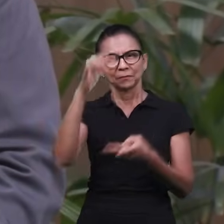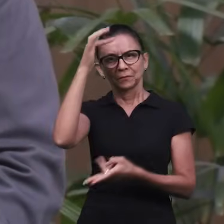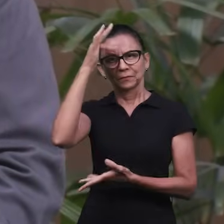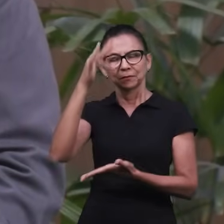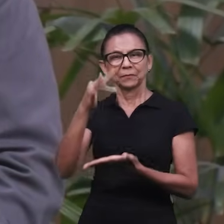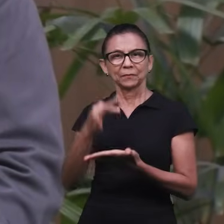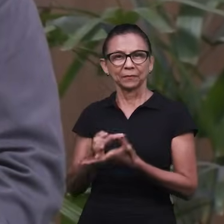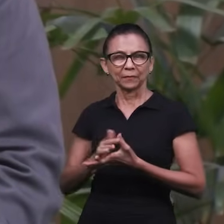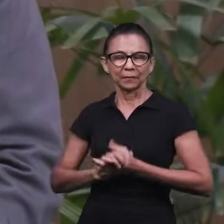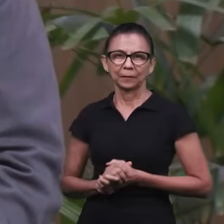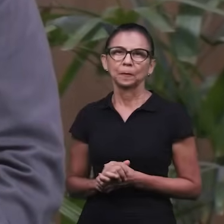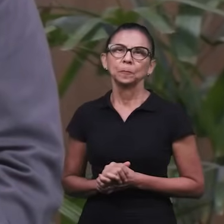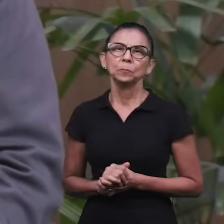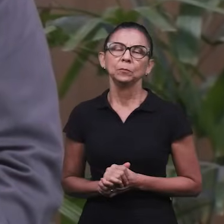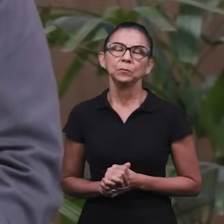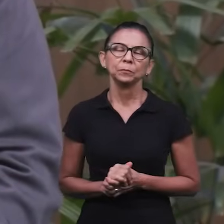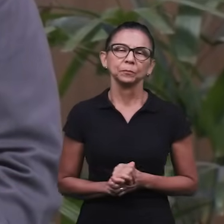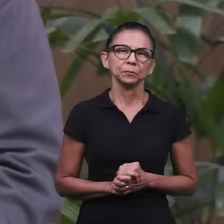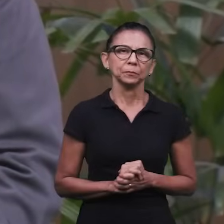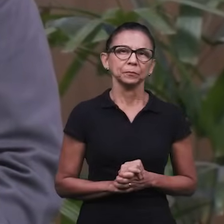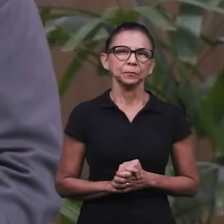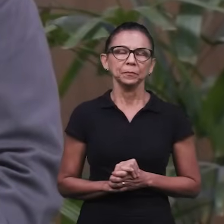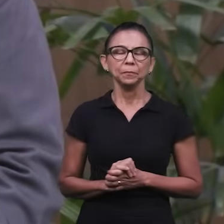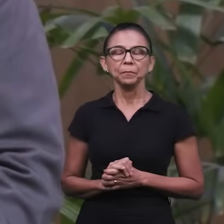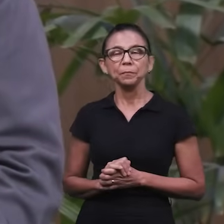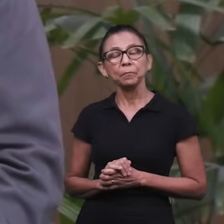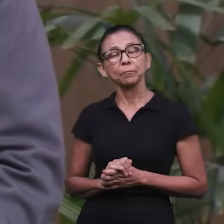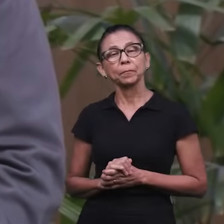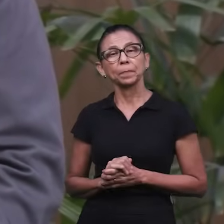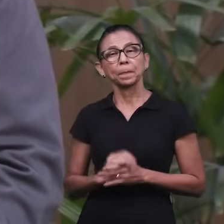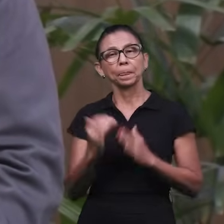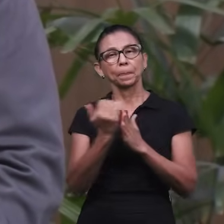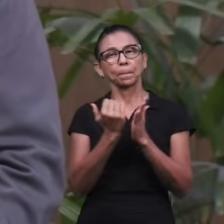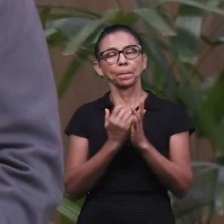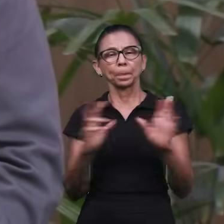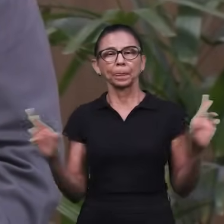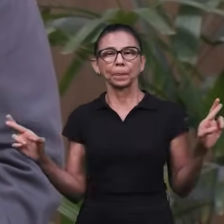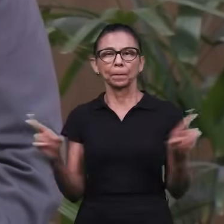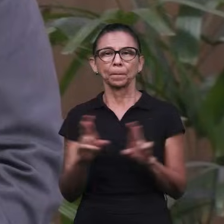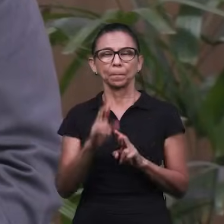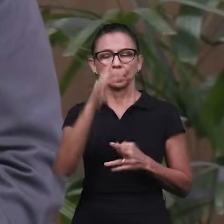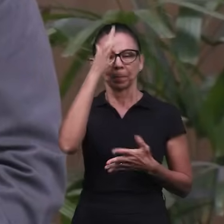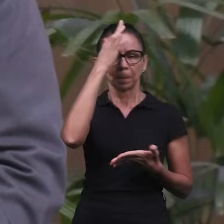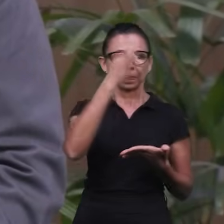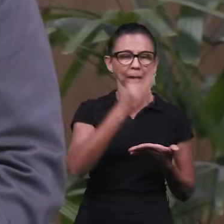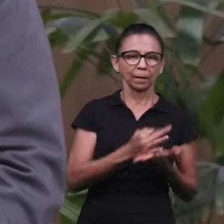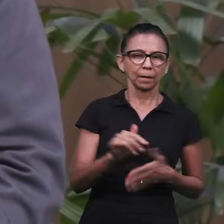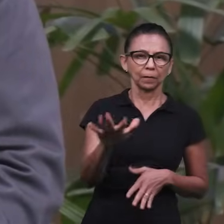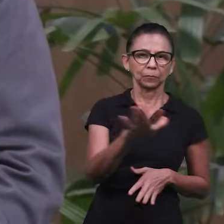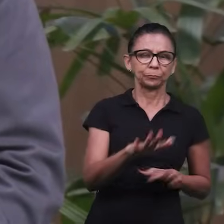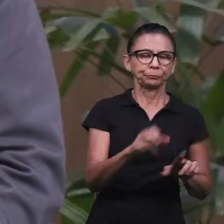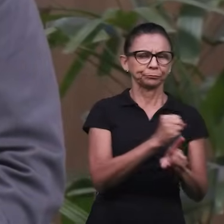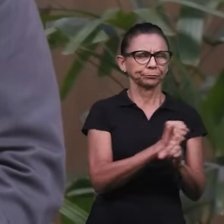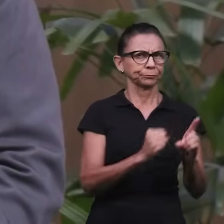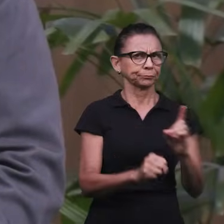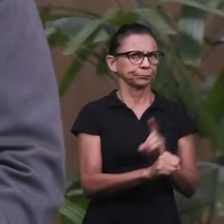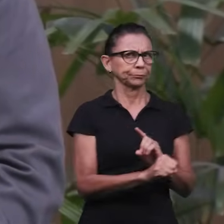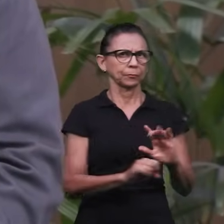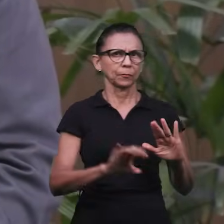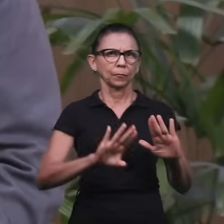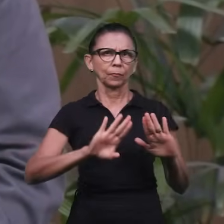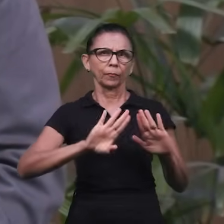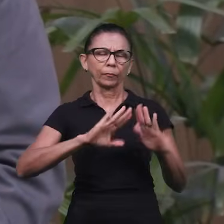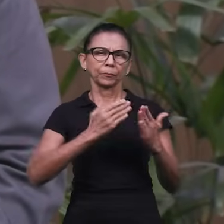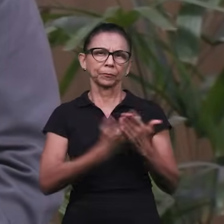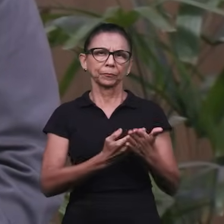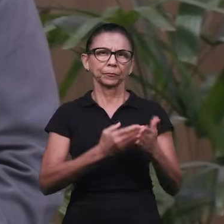que aborda temas que relacionam educação à fé, a educação em ambientes sociais, escola, família.